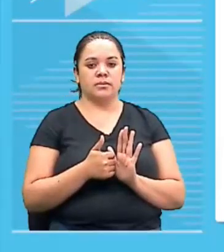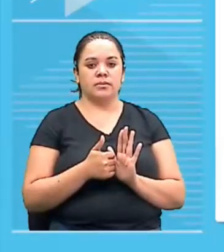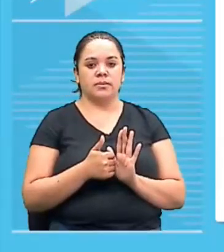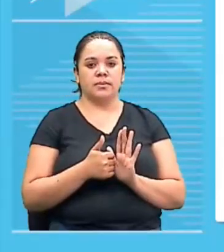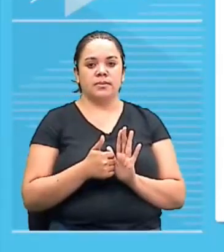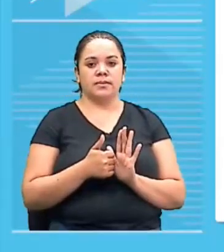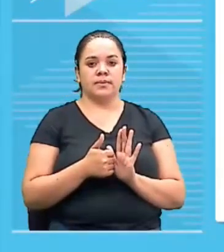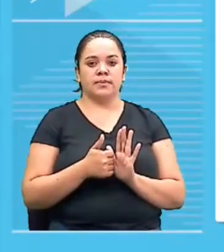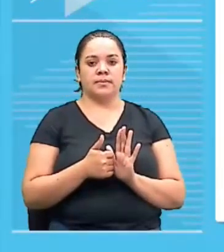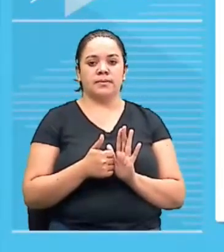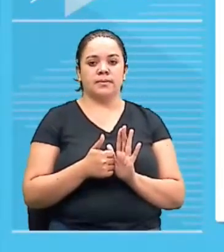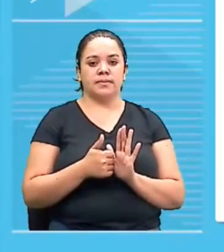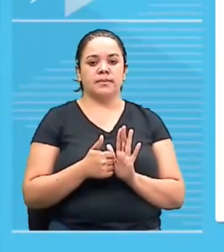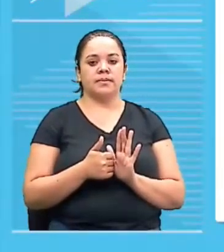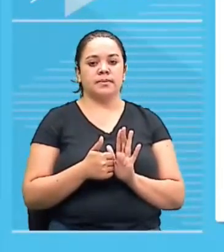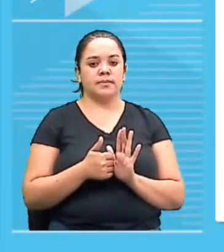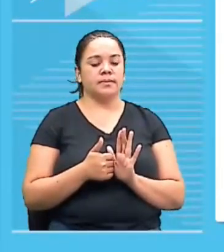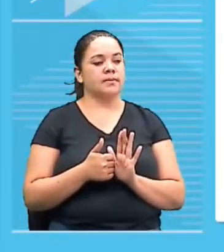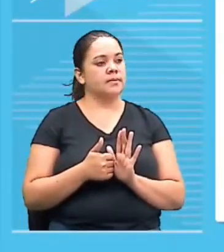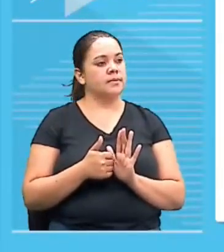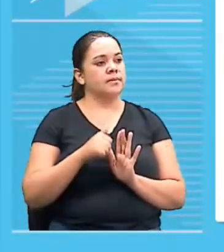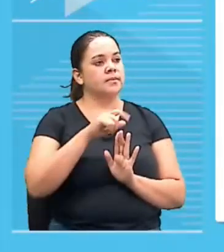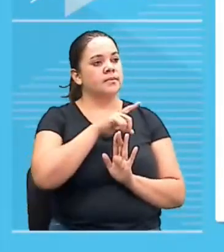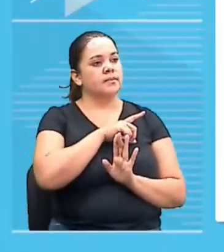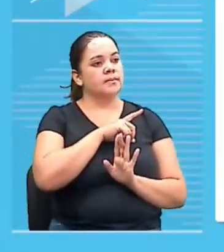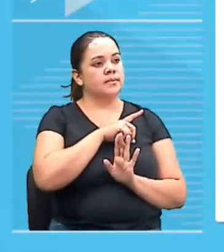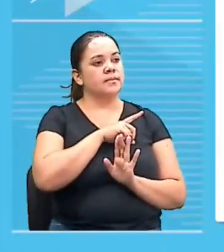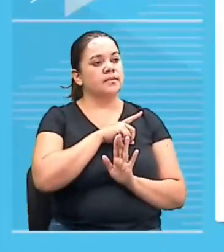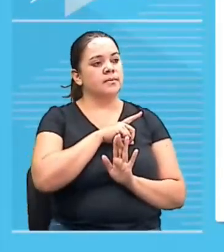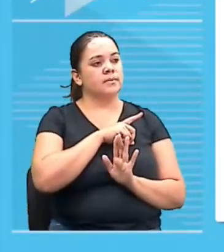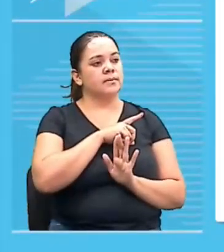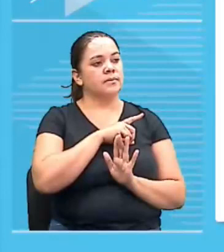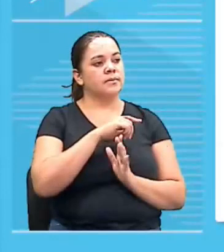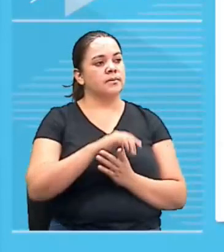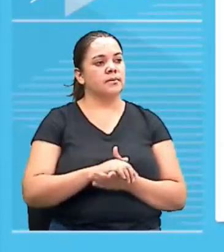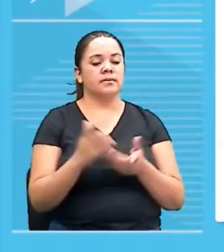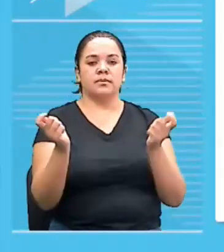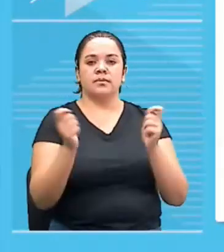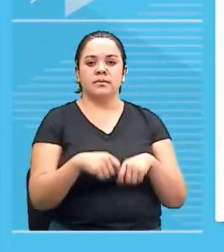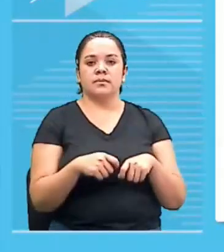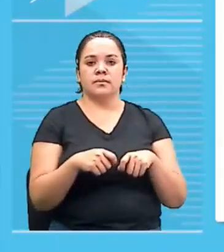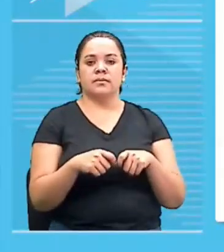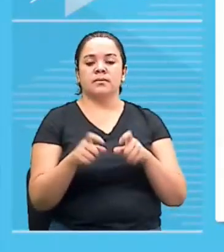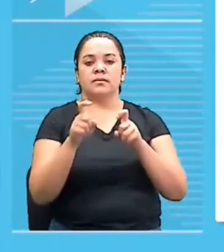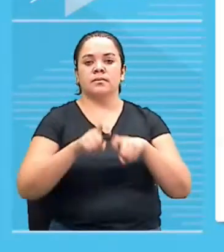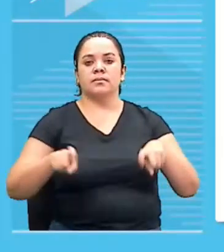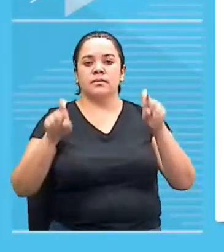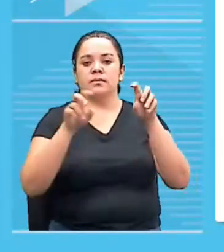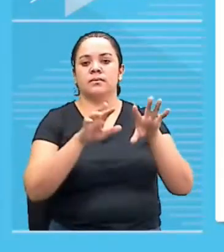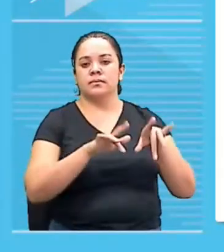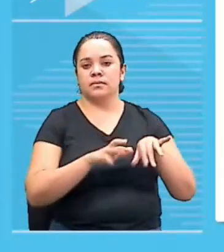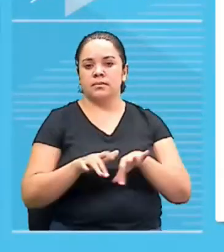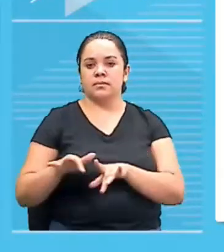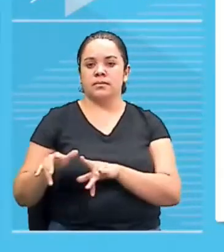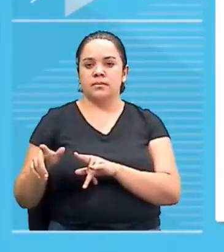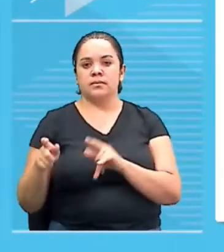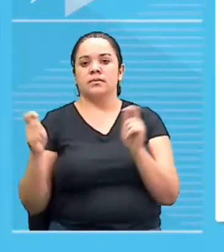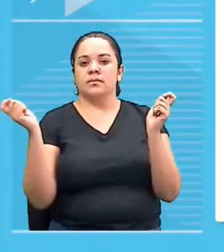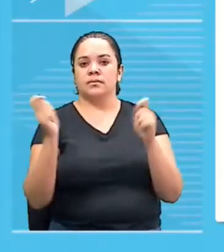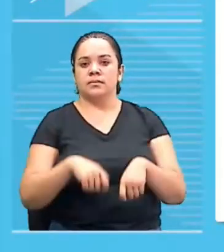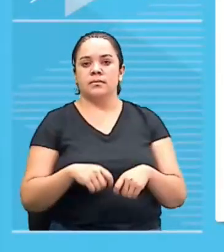bem significativo da capacidade que os computadores hoje possuem. A